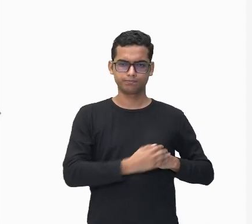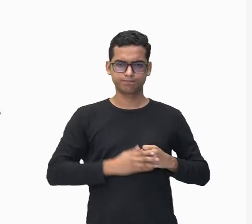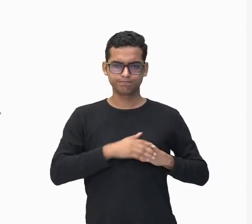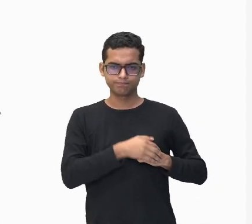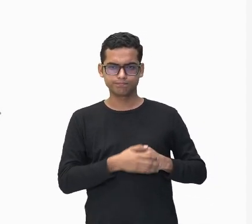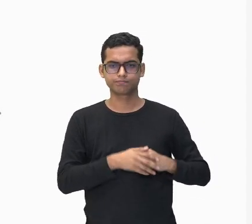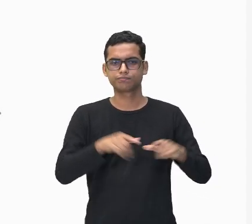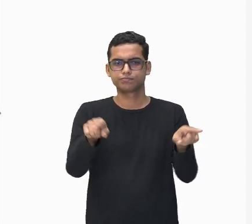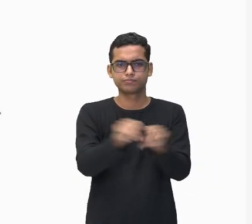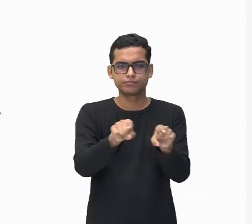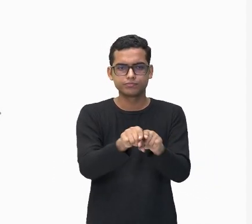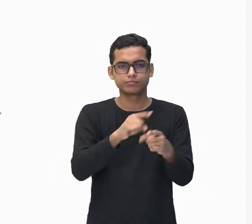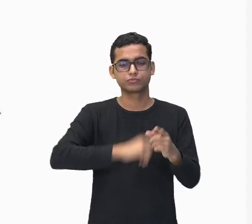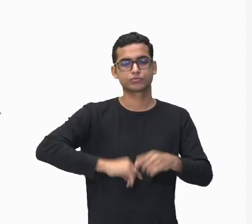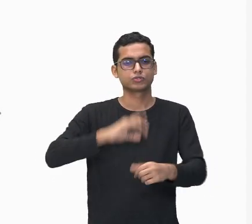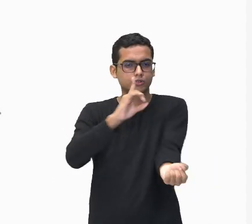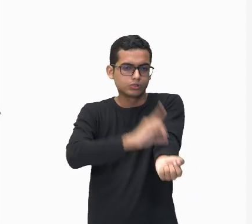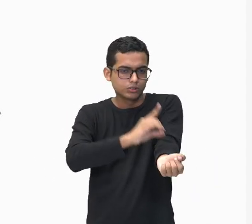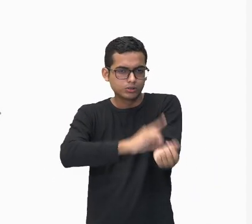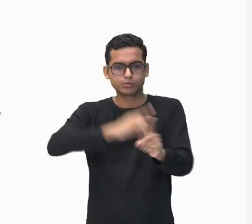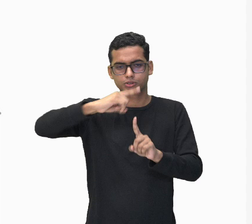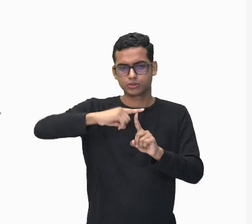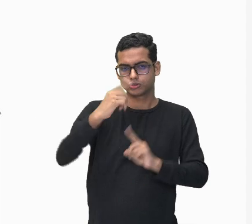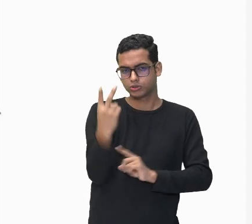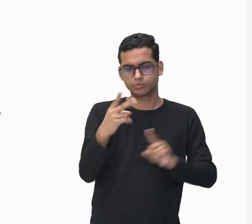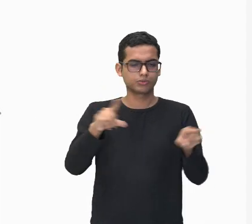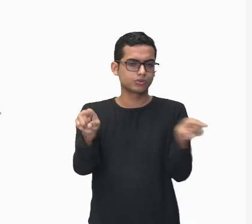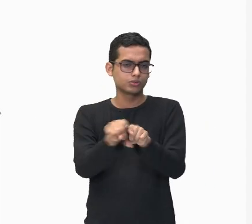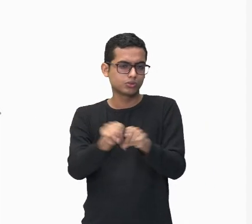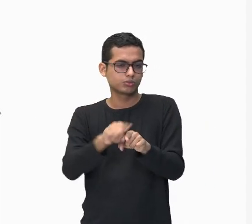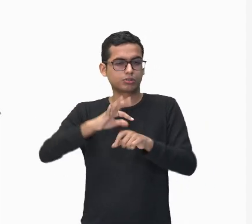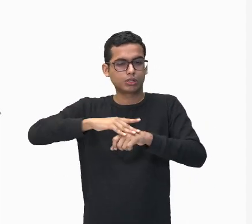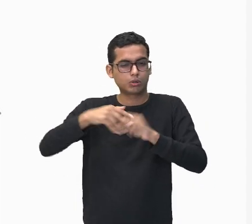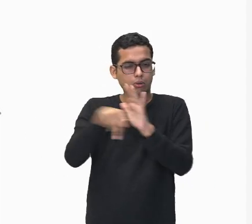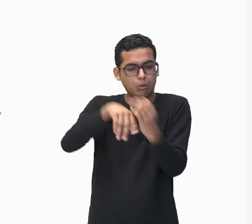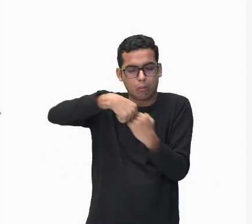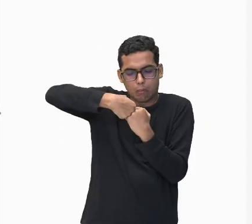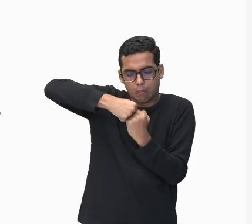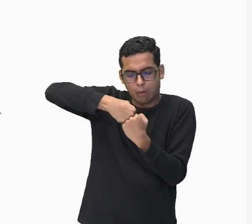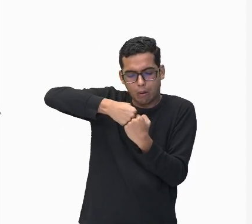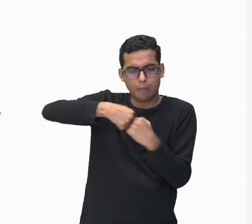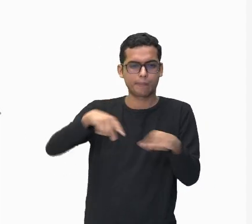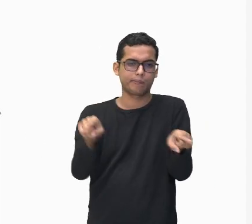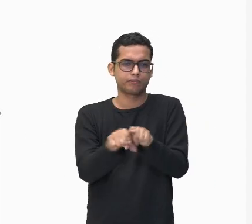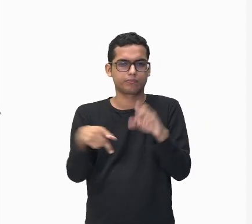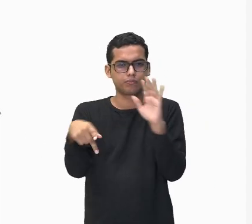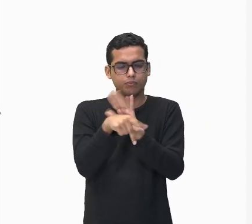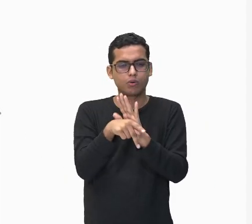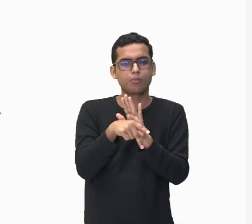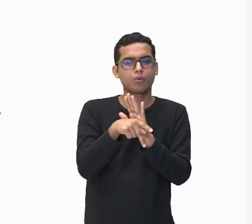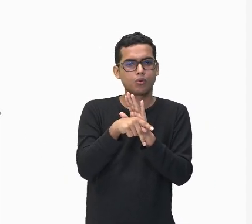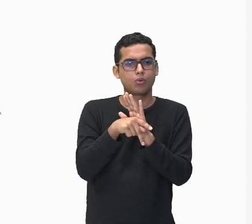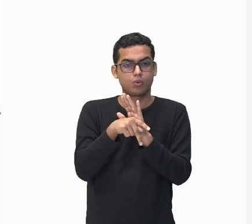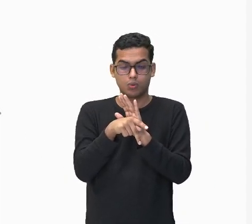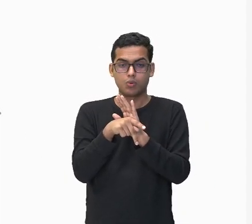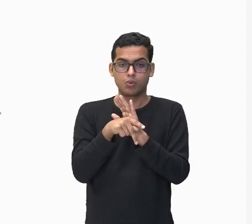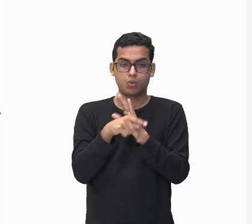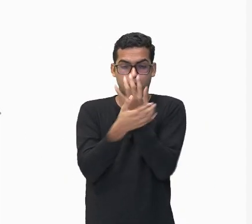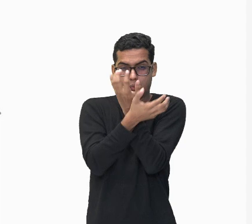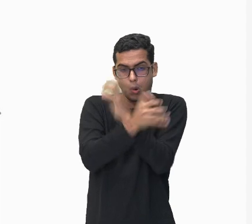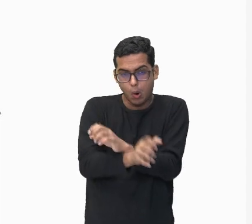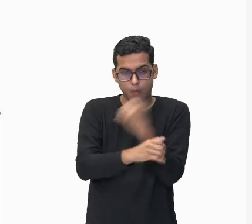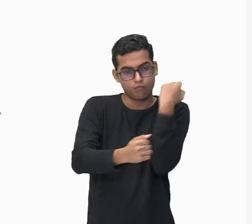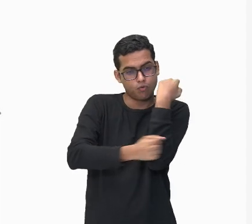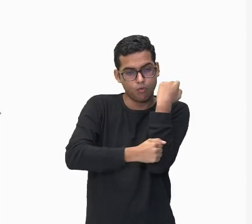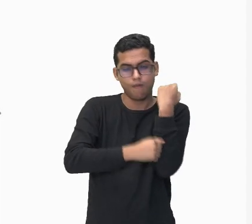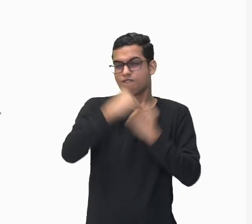da osteoporose, enfim, diversas doenças podem se instalar quando existe a